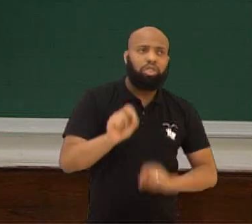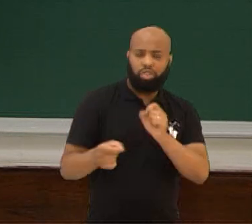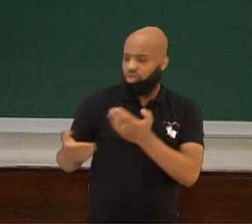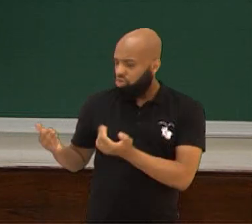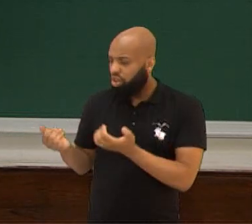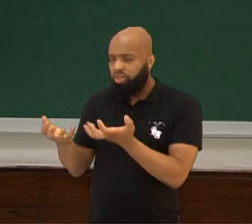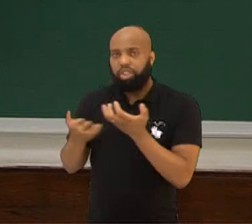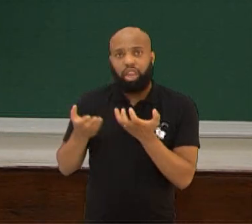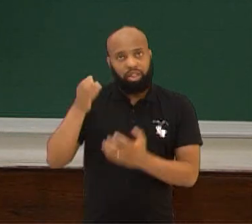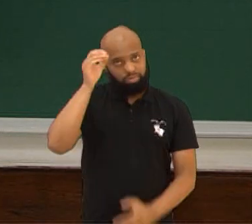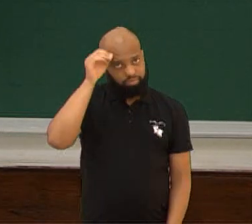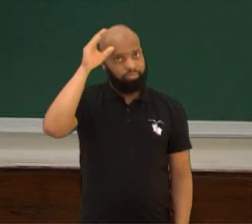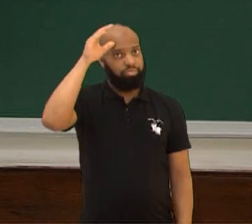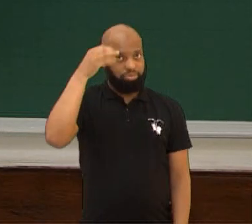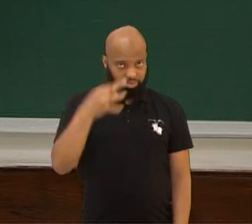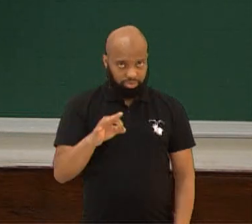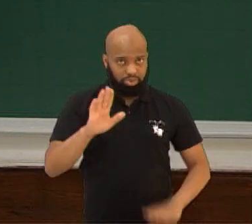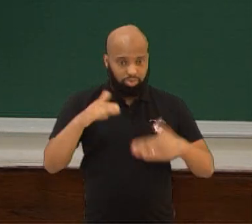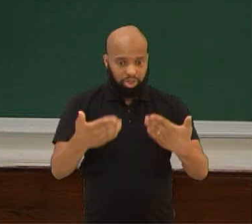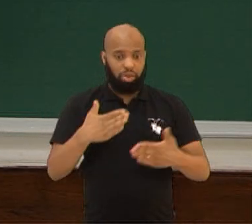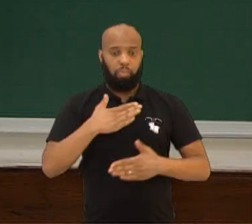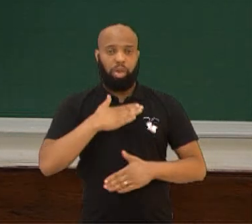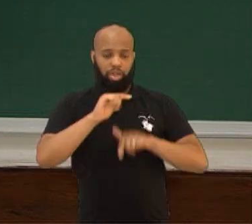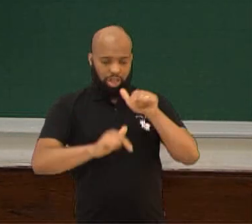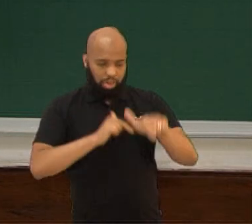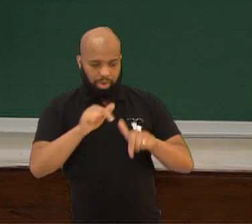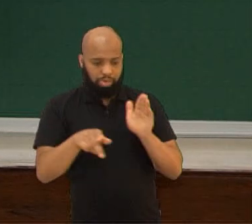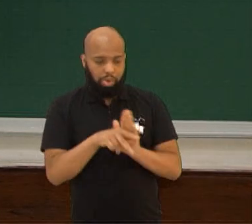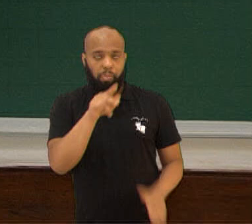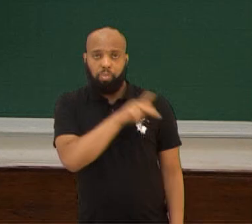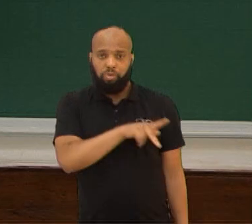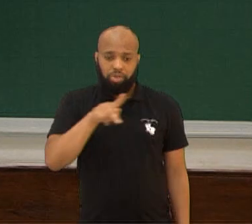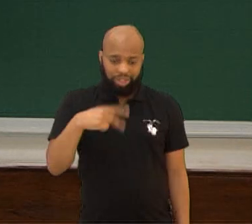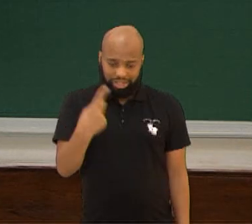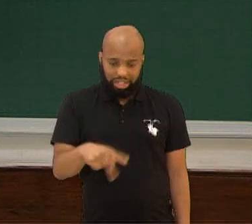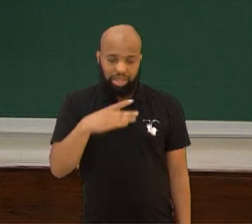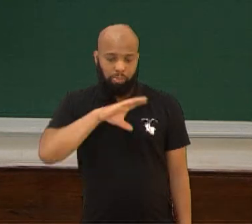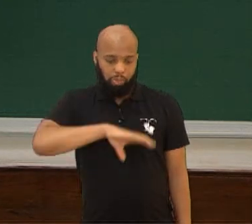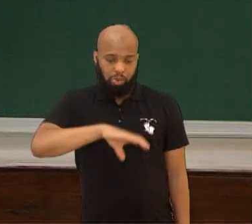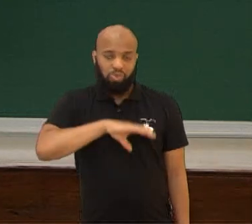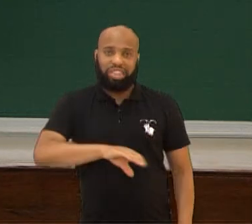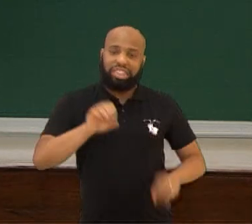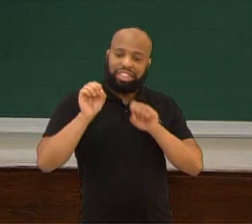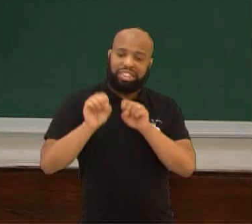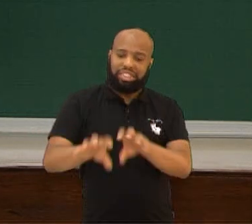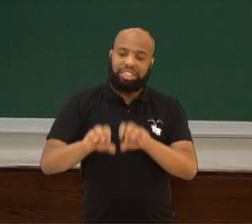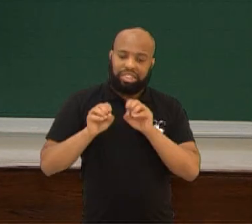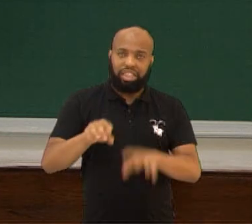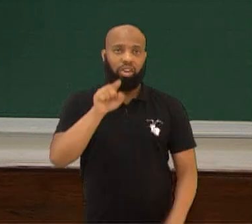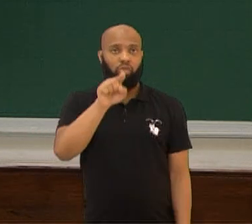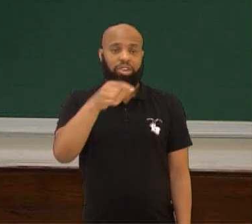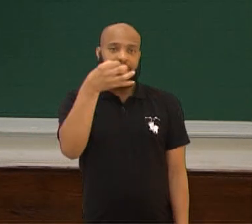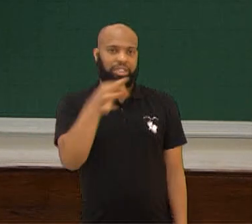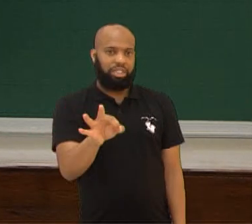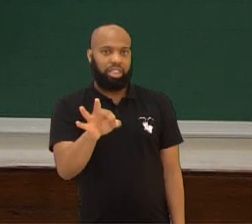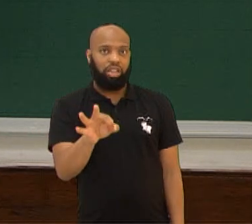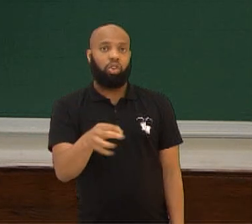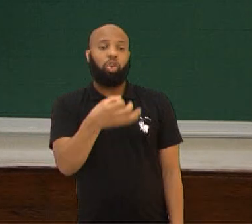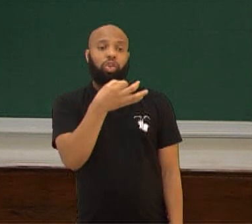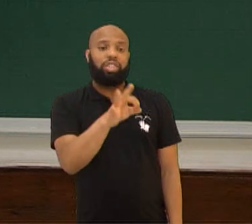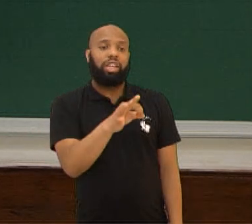buscando conhecimento. Então, o meu trabalho enquanto professora de língua portuguesa é ensinar para você. O correto é